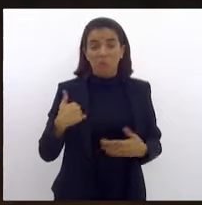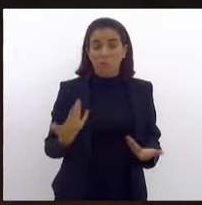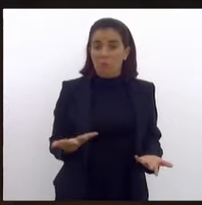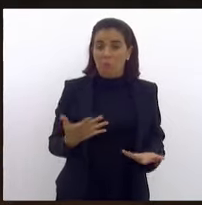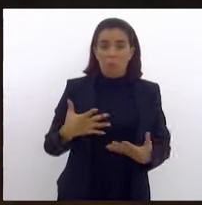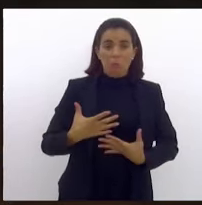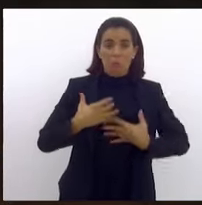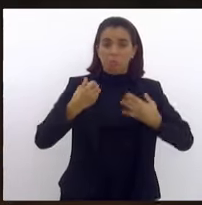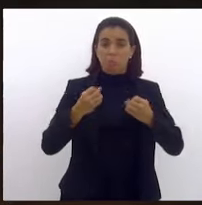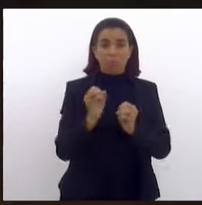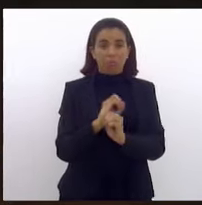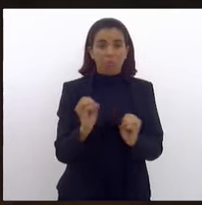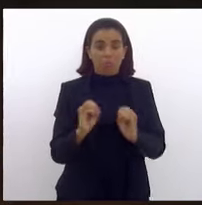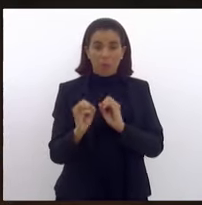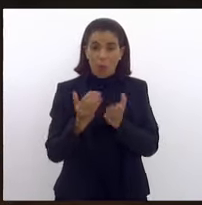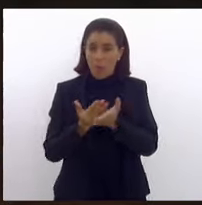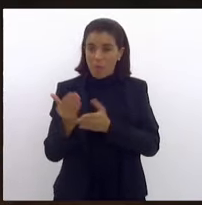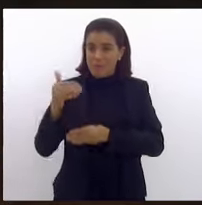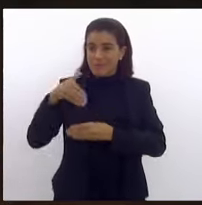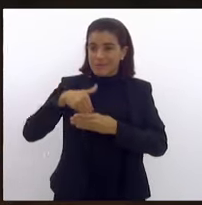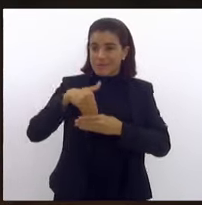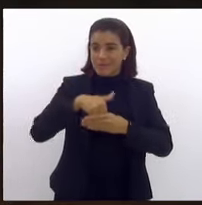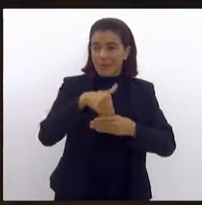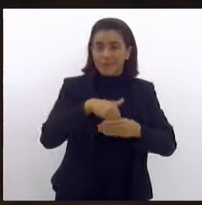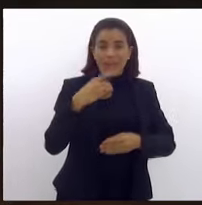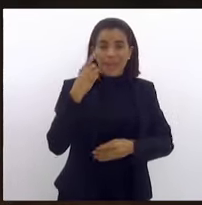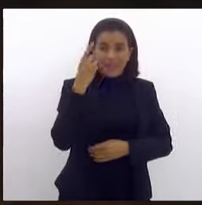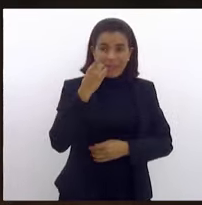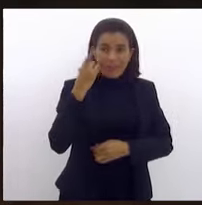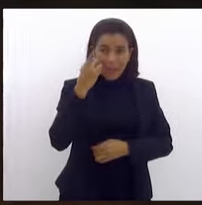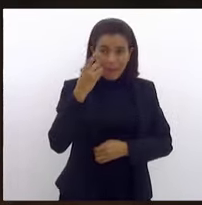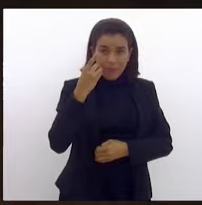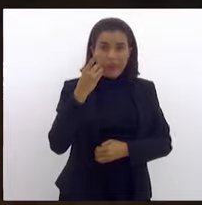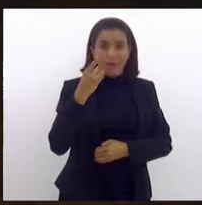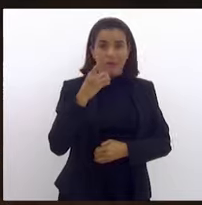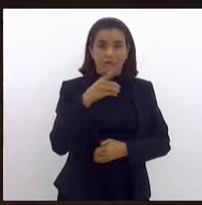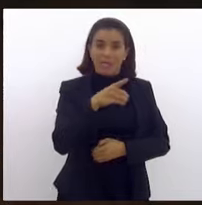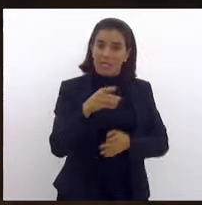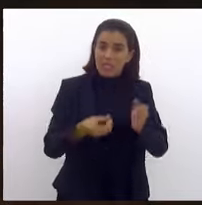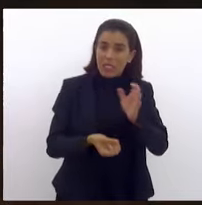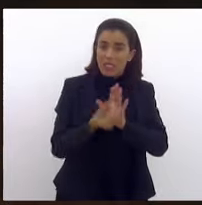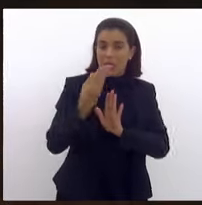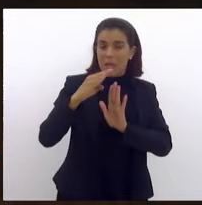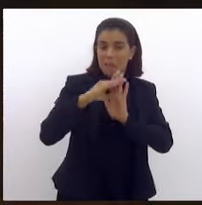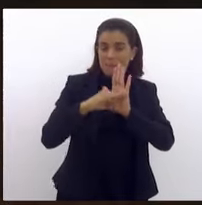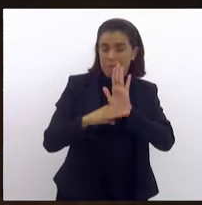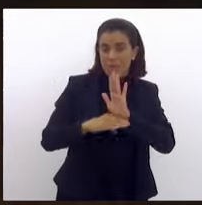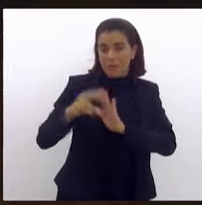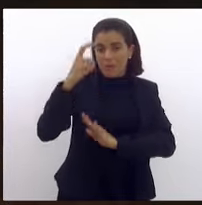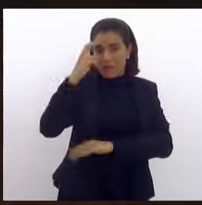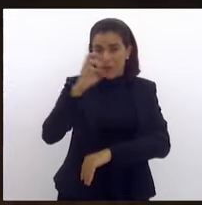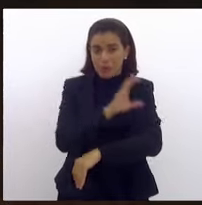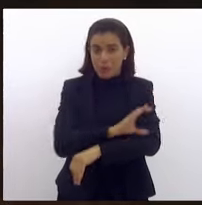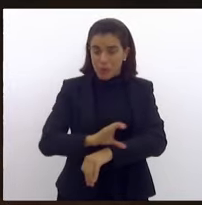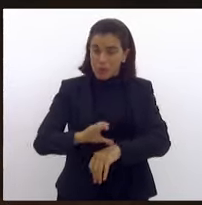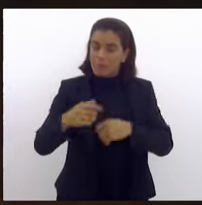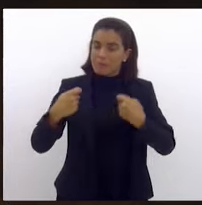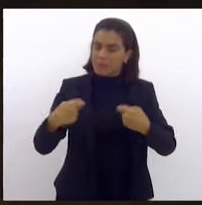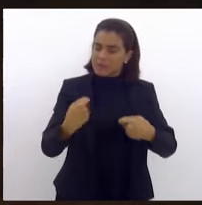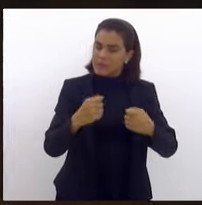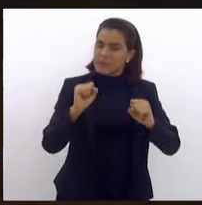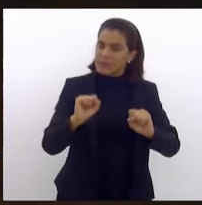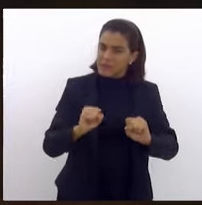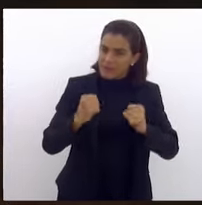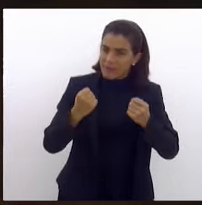admira que, no início da votação, a deputada que faz a pauta da cultura nessa casa e, portanto, deveria